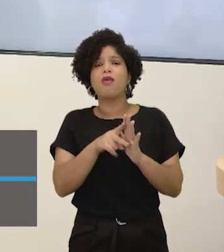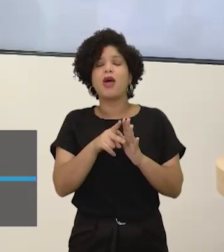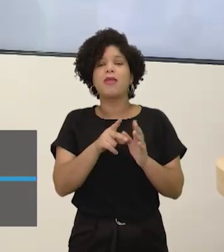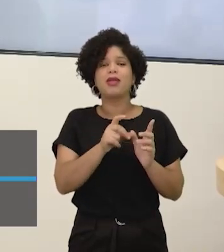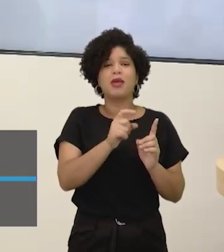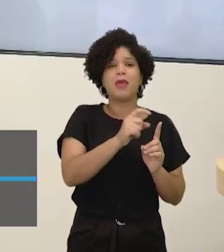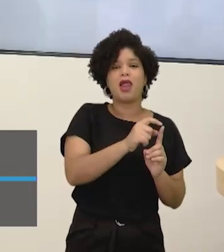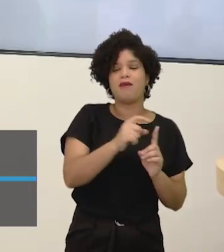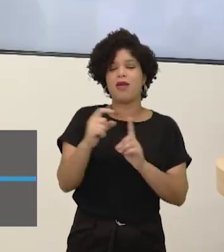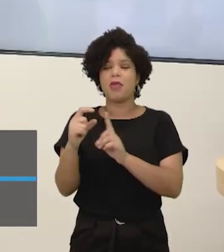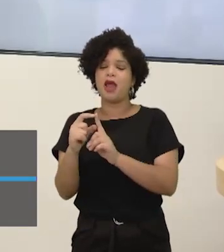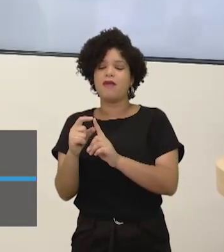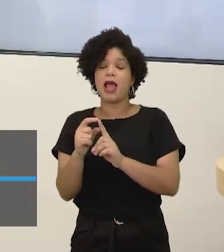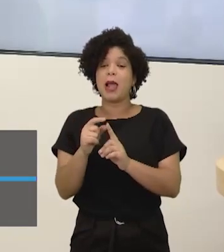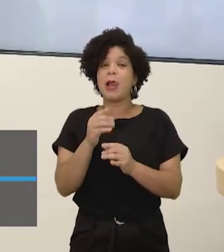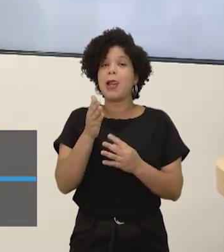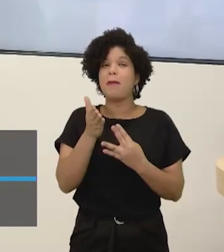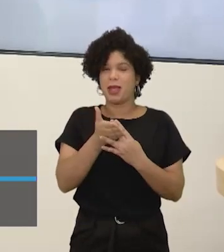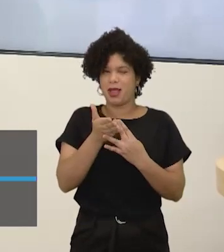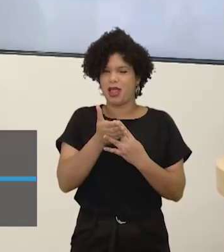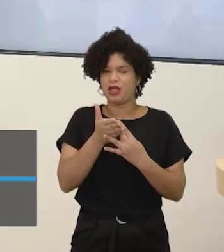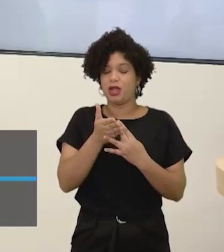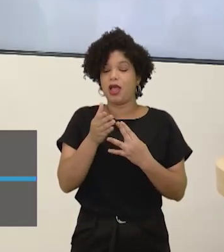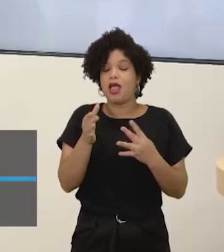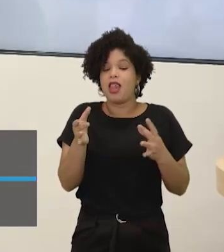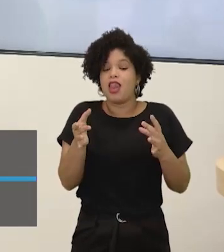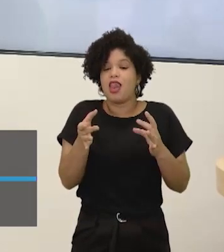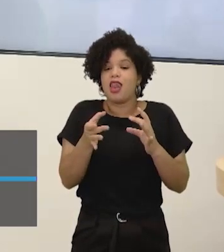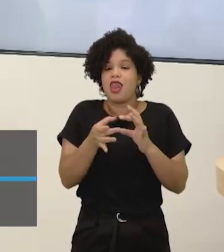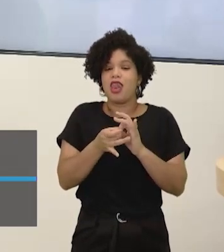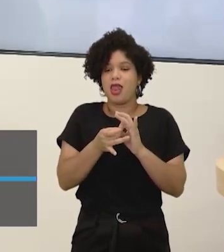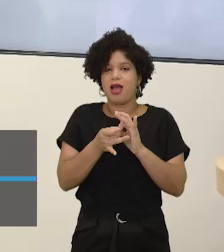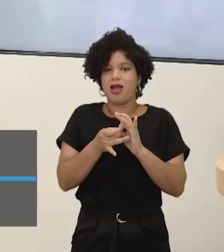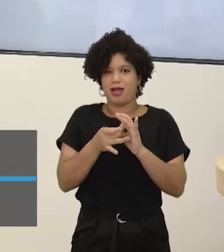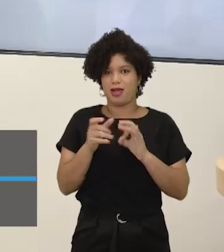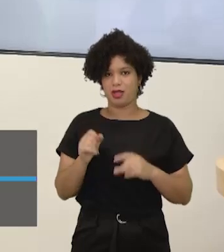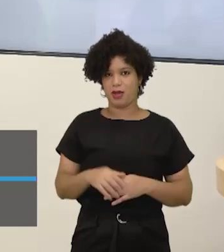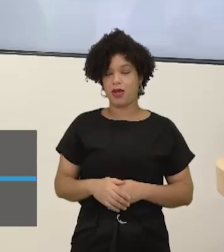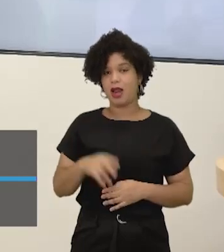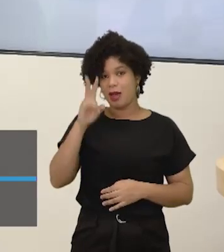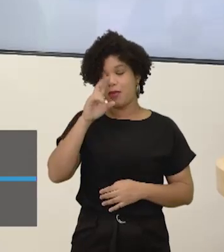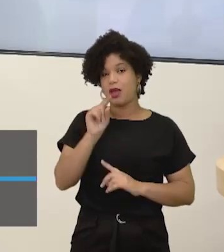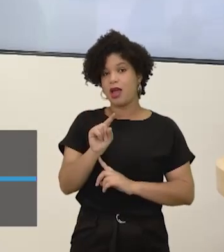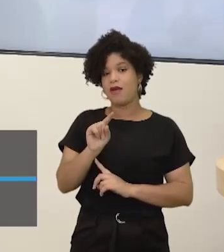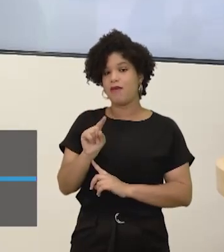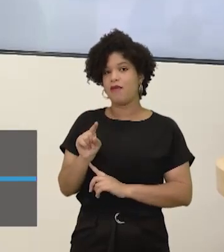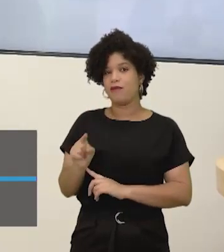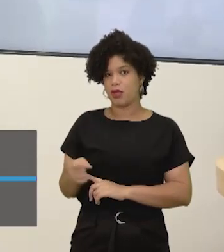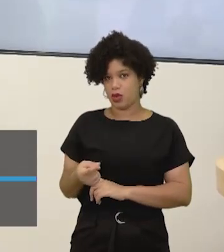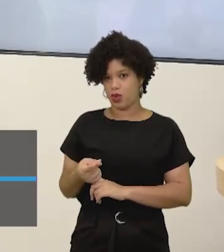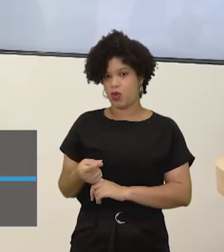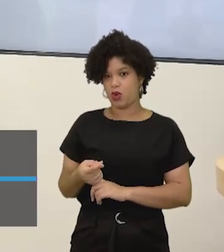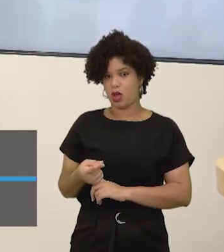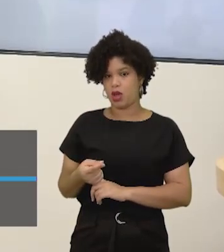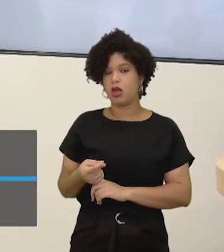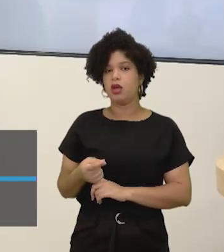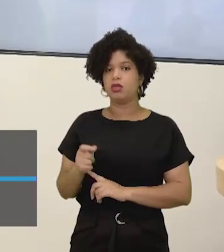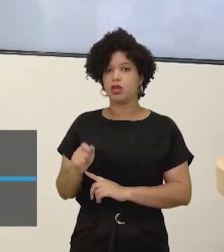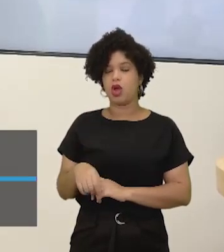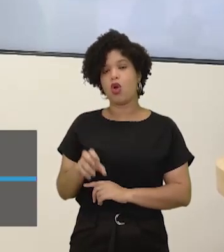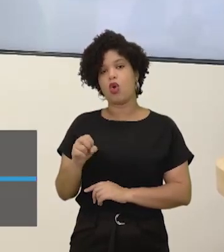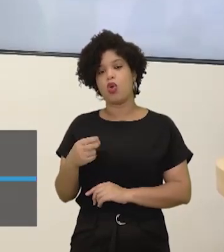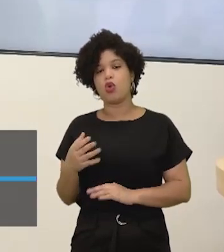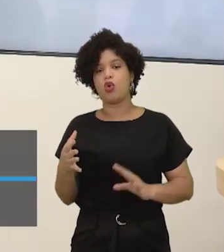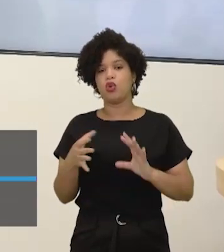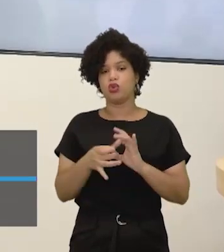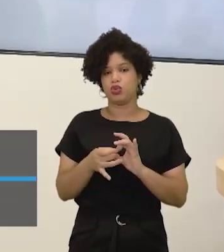meio de conjunções, tá? Então lembra que as assindéticas, elas são separadas por vírgulas, sindéticas por conjunção. Então é isso que você vai